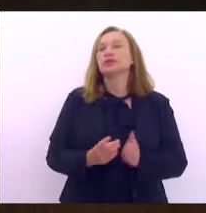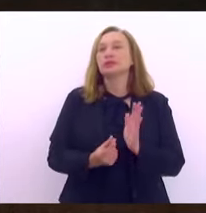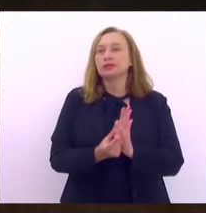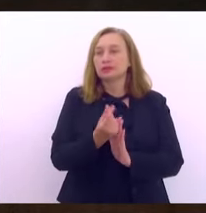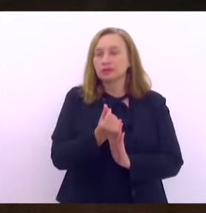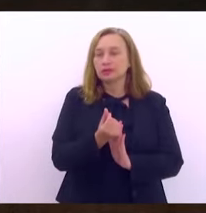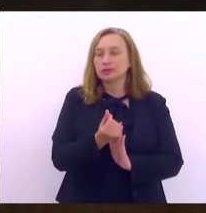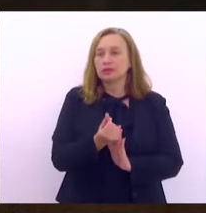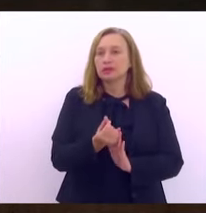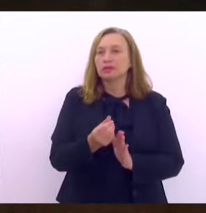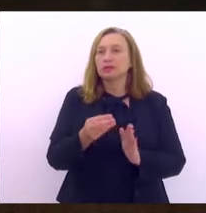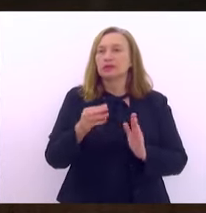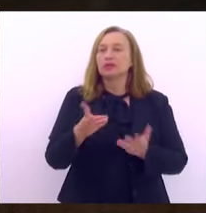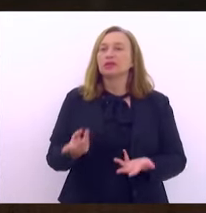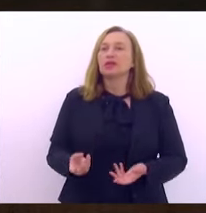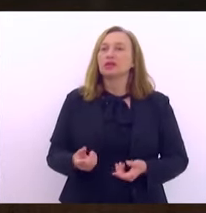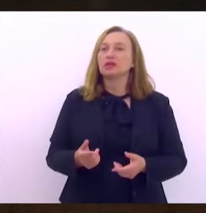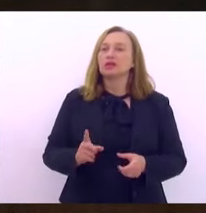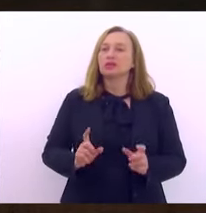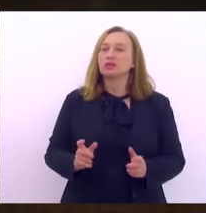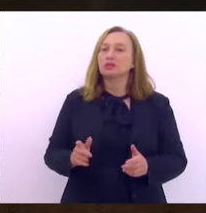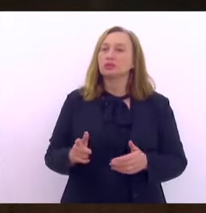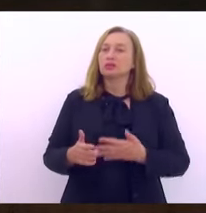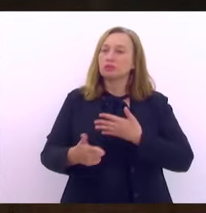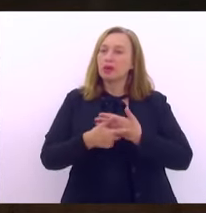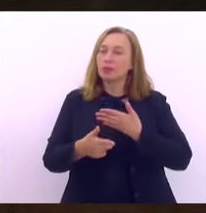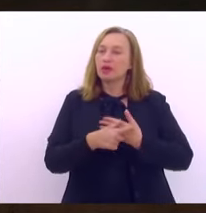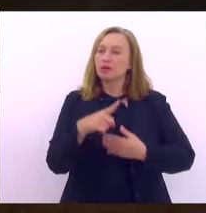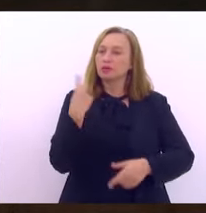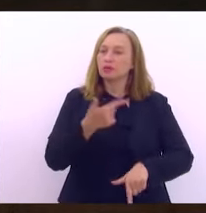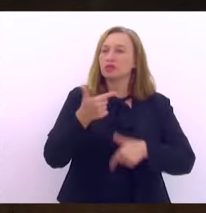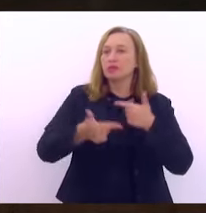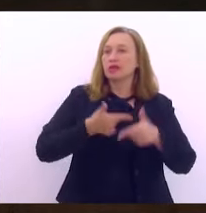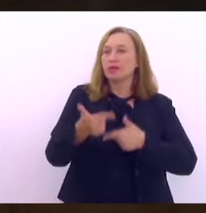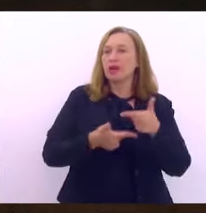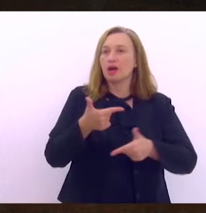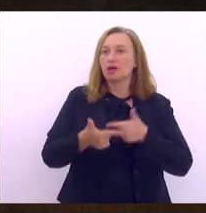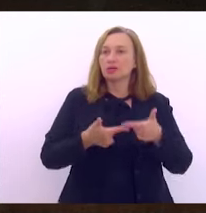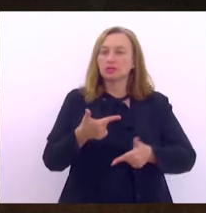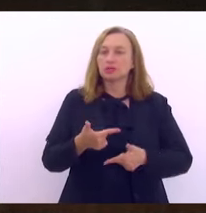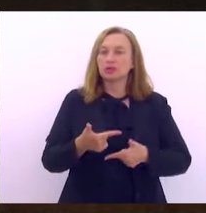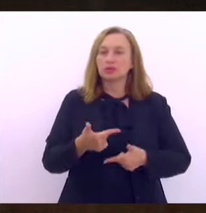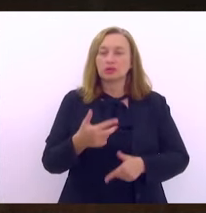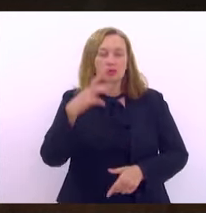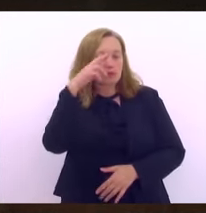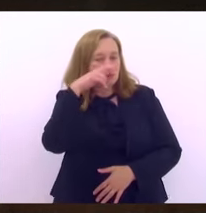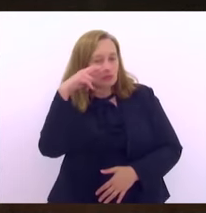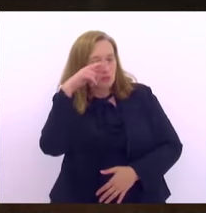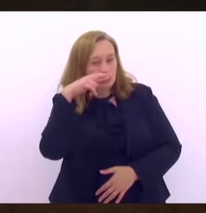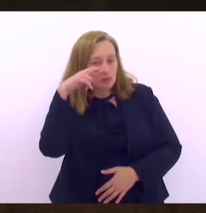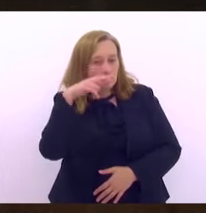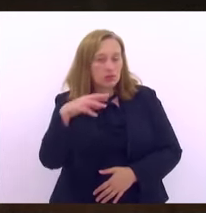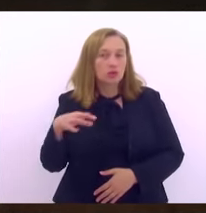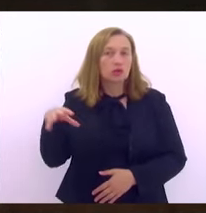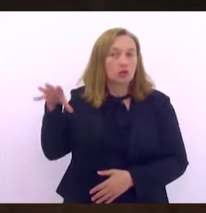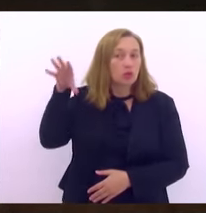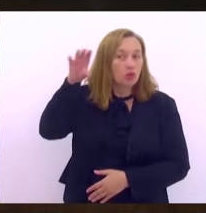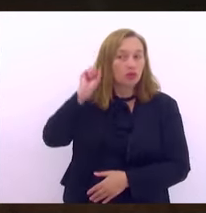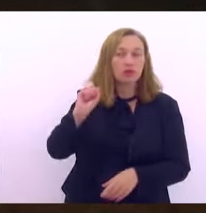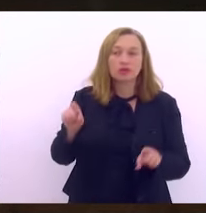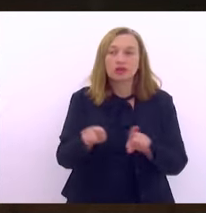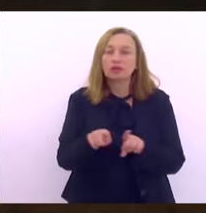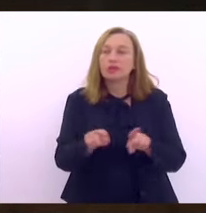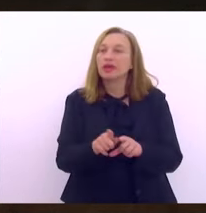esse método do nosso mandato, que é de ter uma audição ativa na escuta, não é,